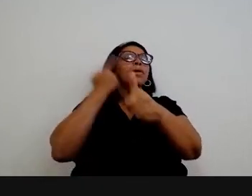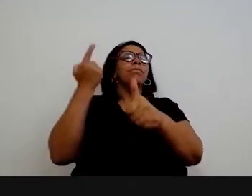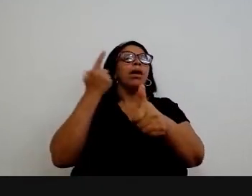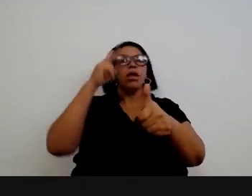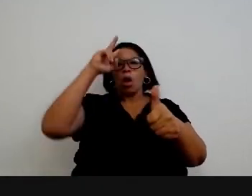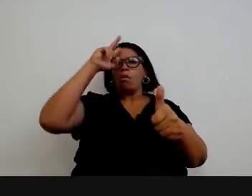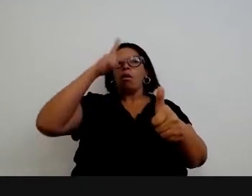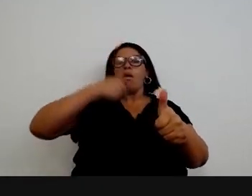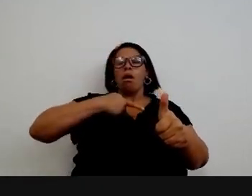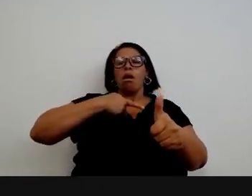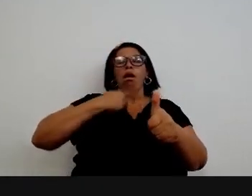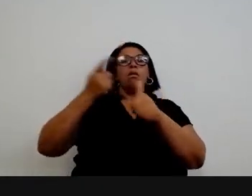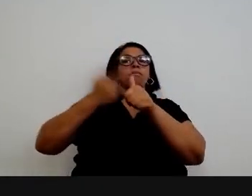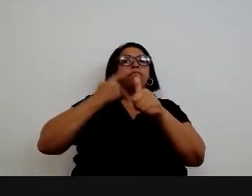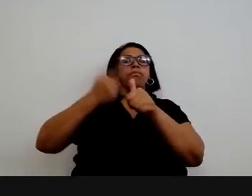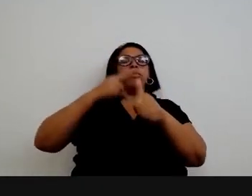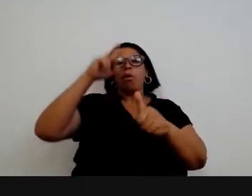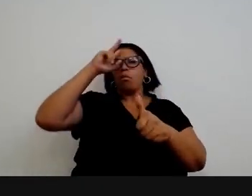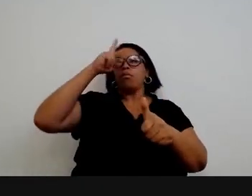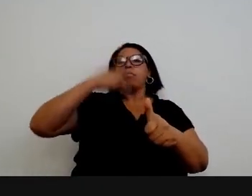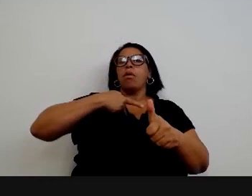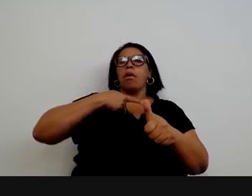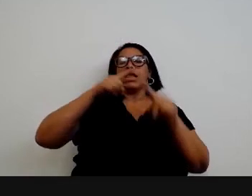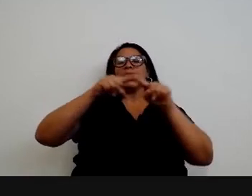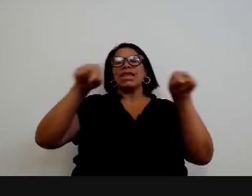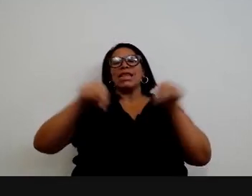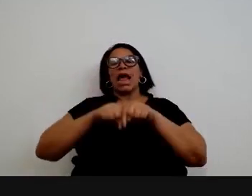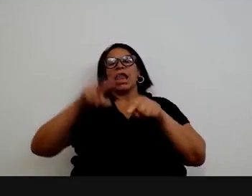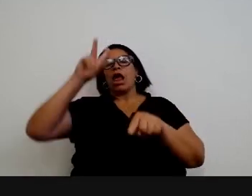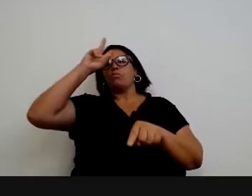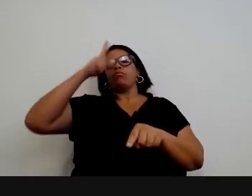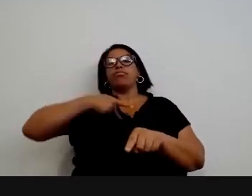O parlamento é em primeira pessoa. O meu gabinete,